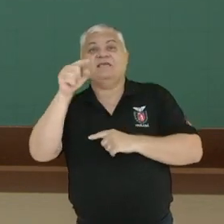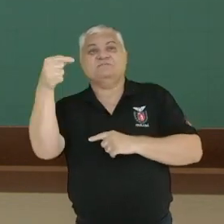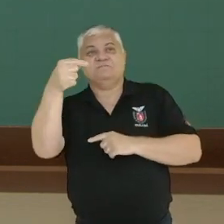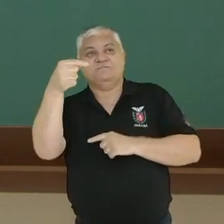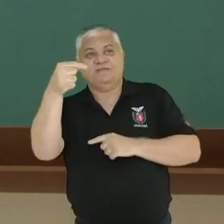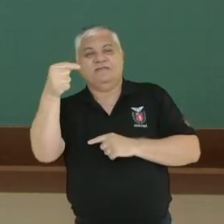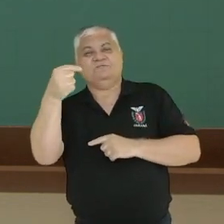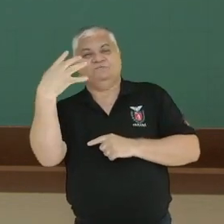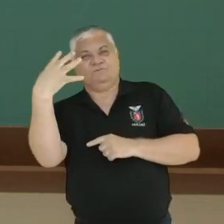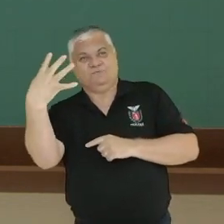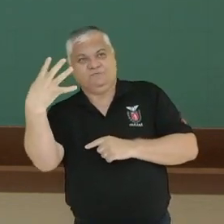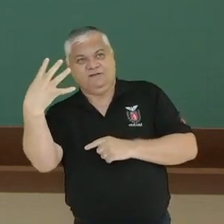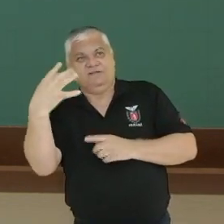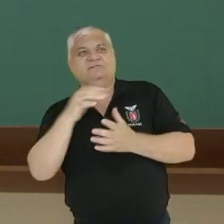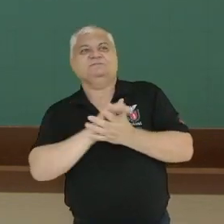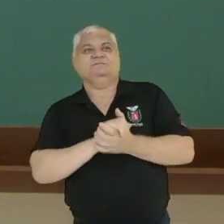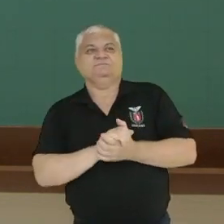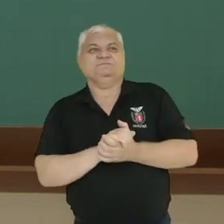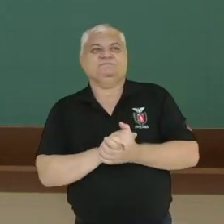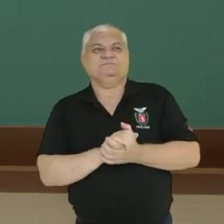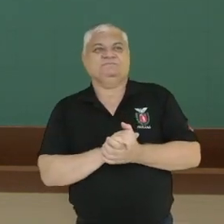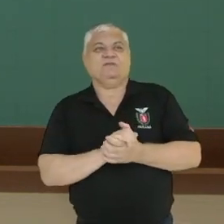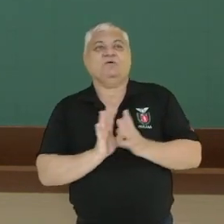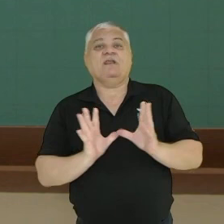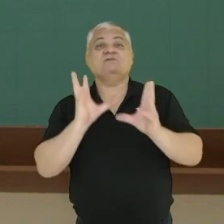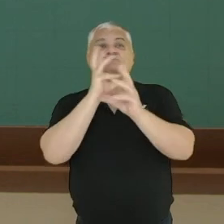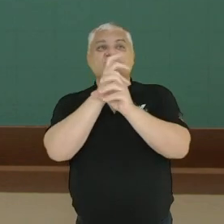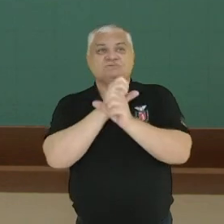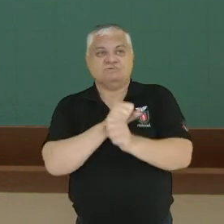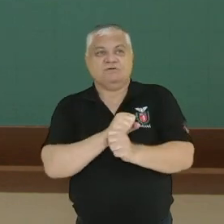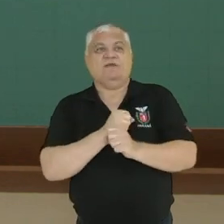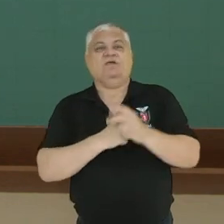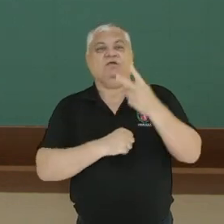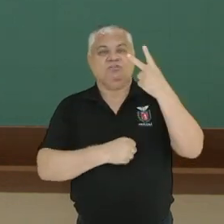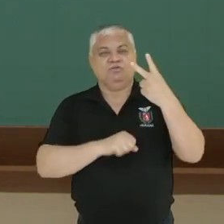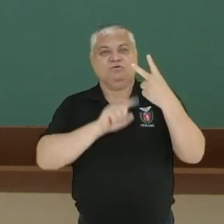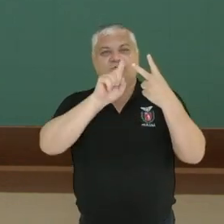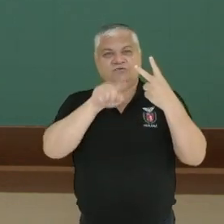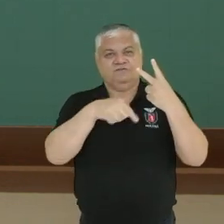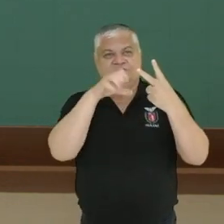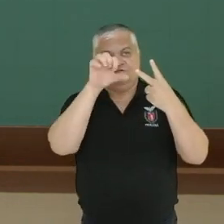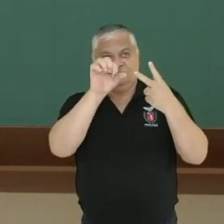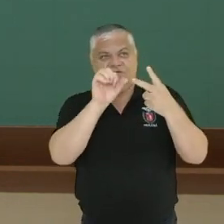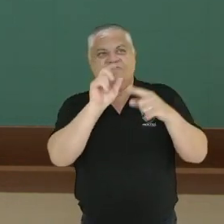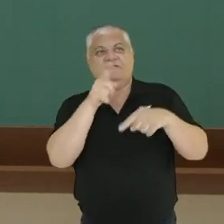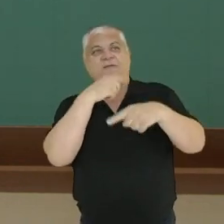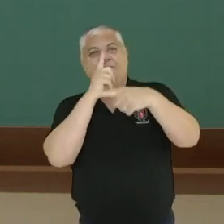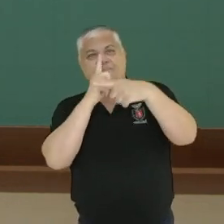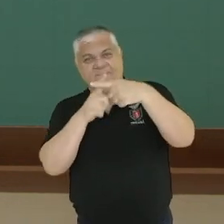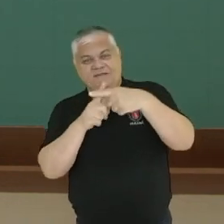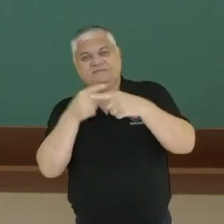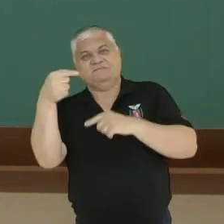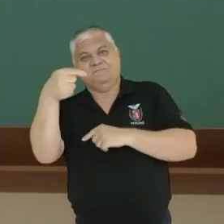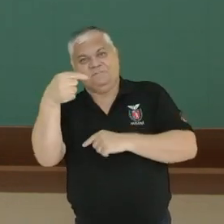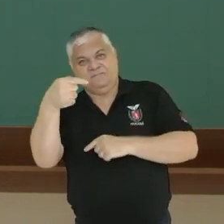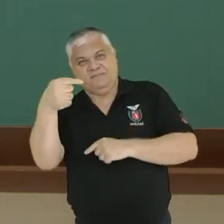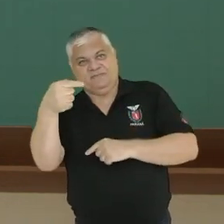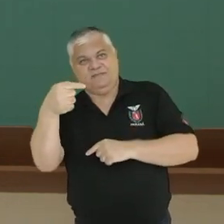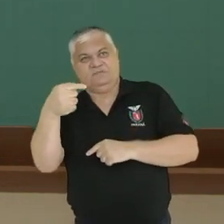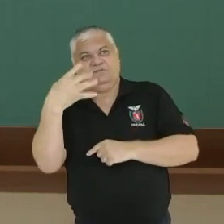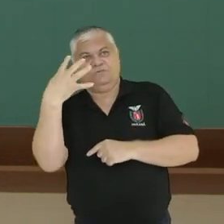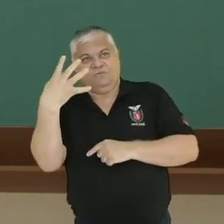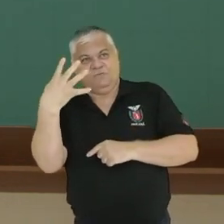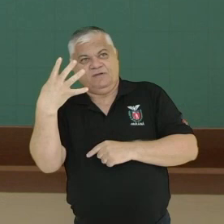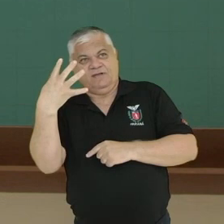vamos calcular os dois logaritmos somando. Então, aqui ficou log de 2,9 mais